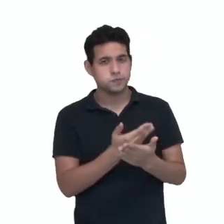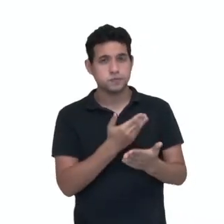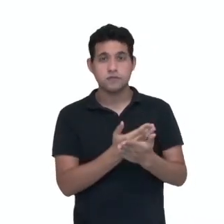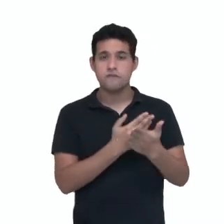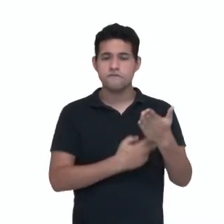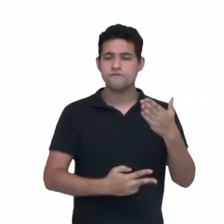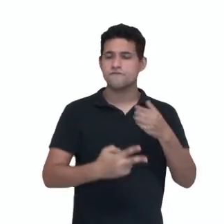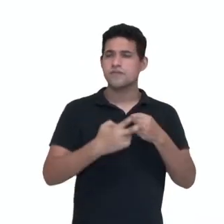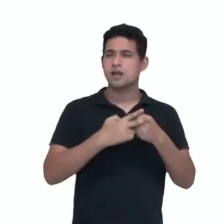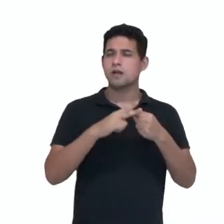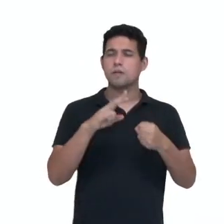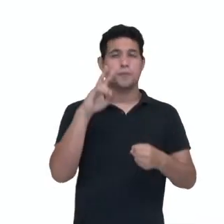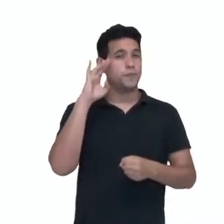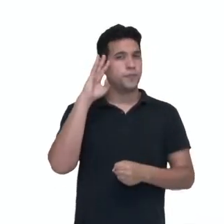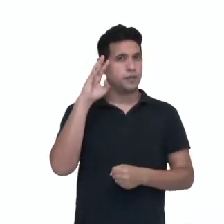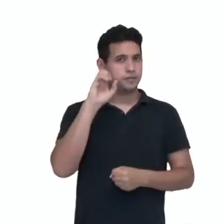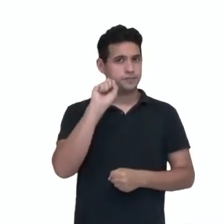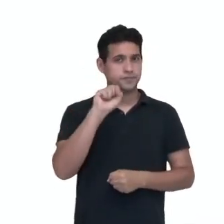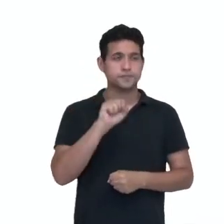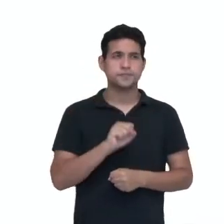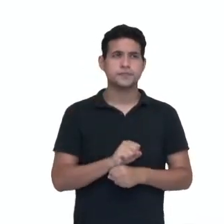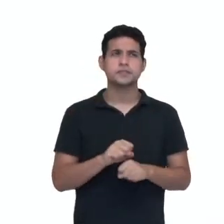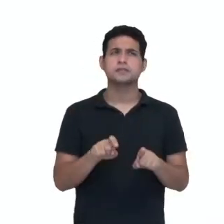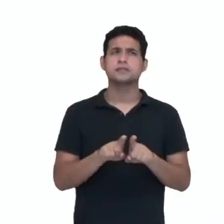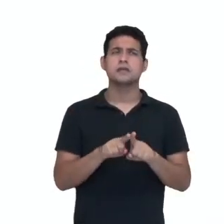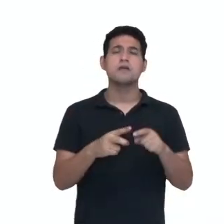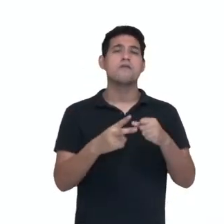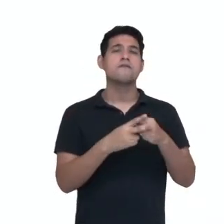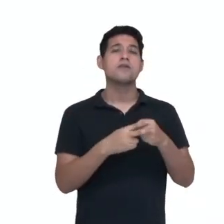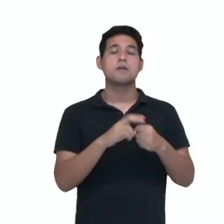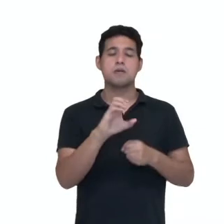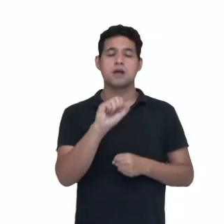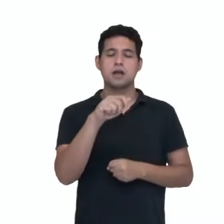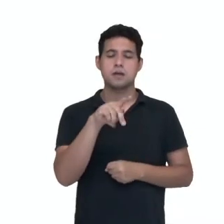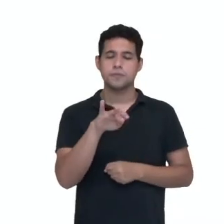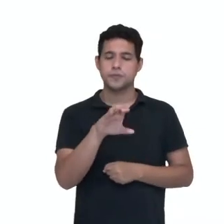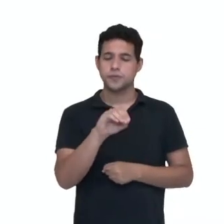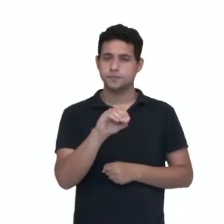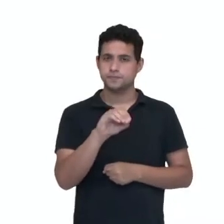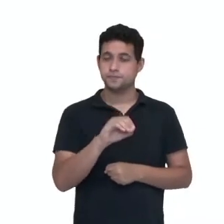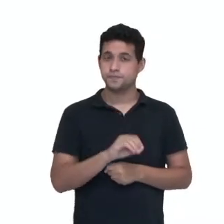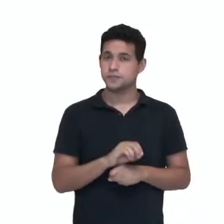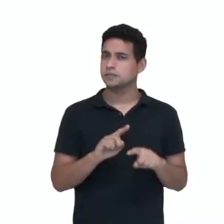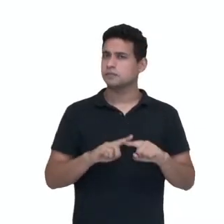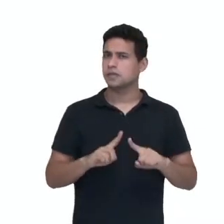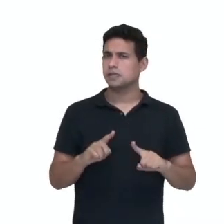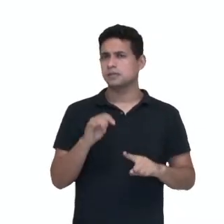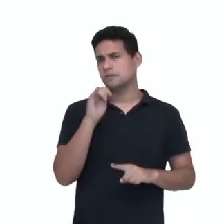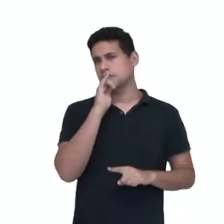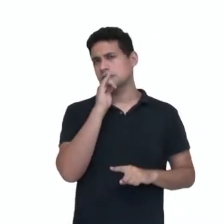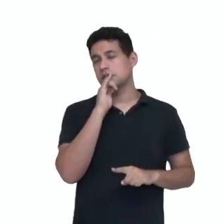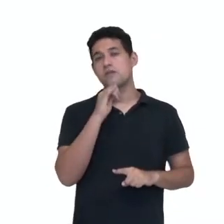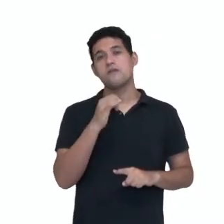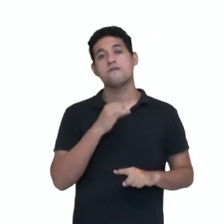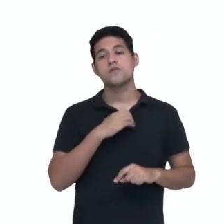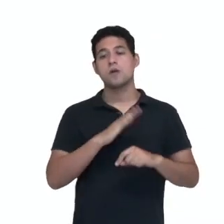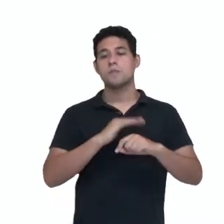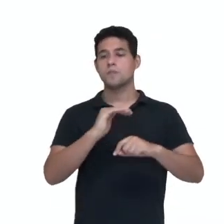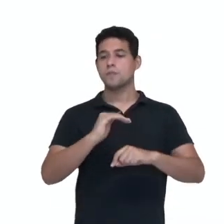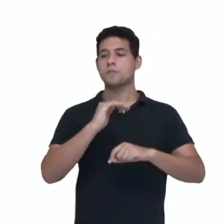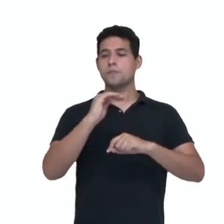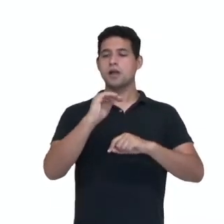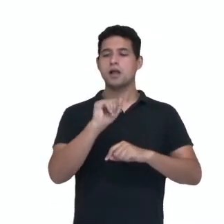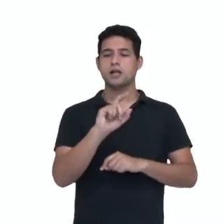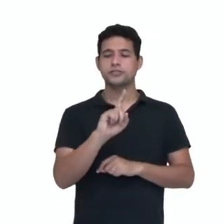verbos reflexivos e os verbos de cambio. Tá? Então, eu vou aumentar